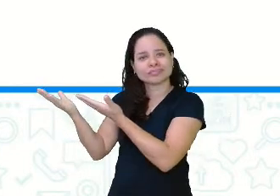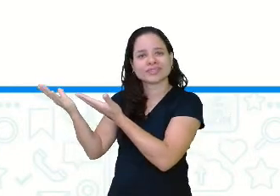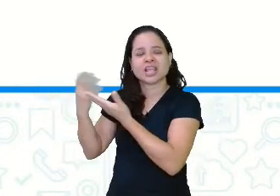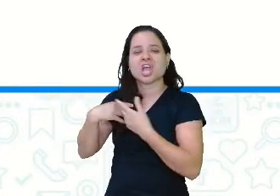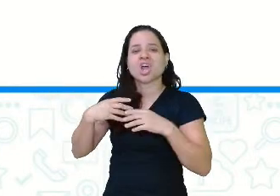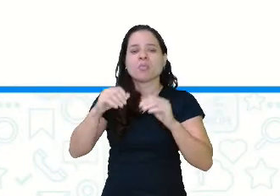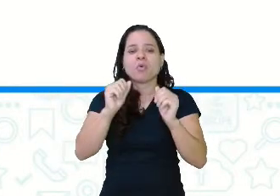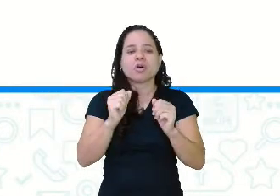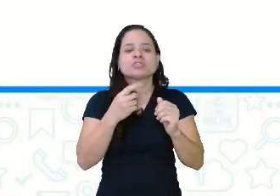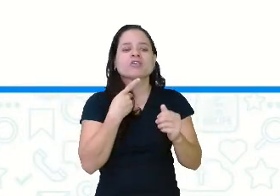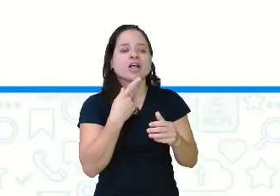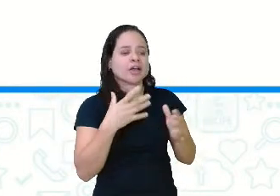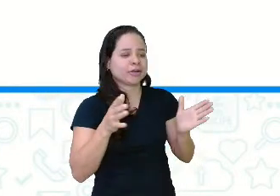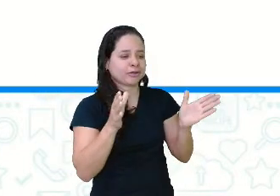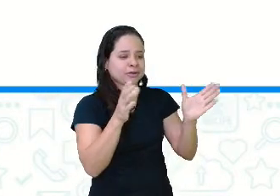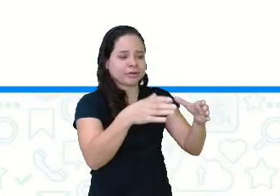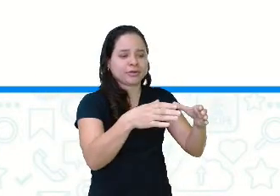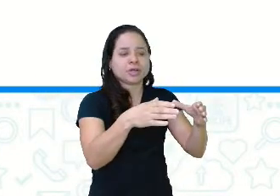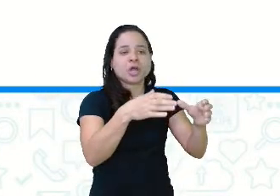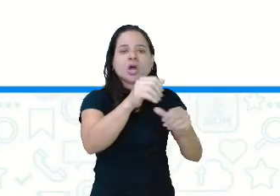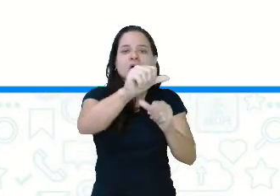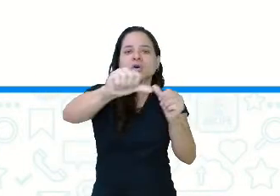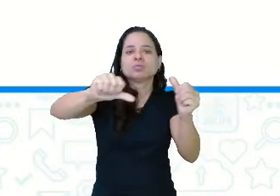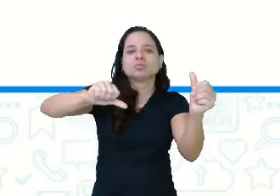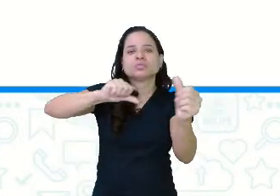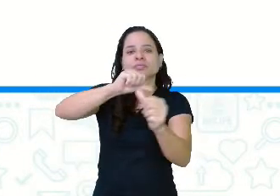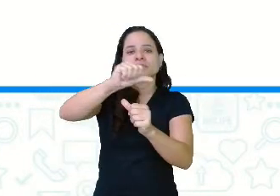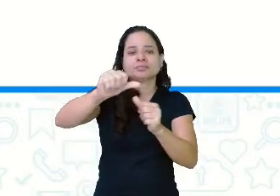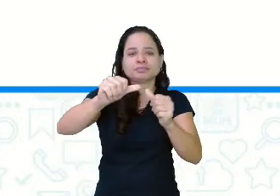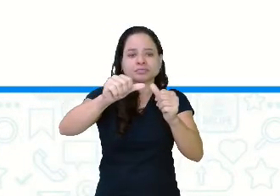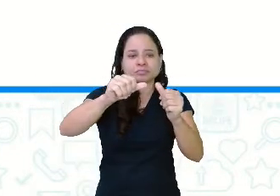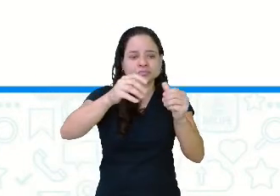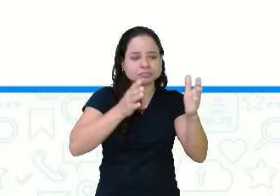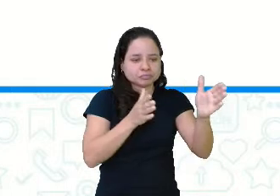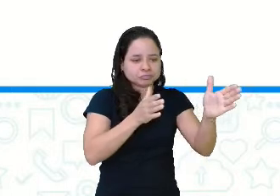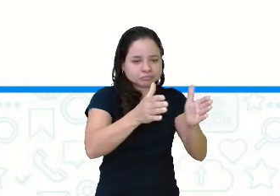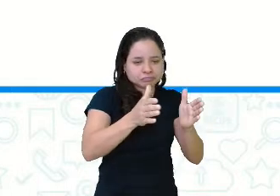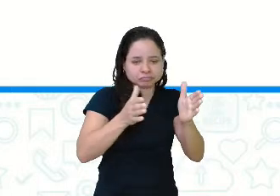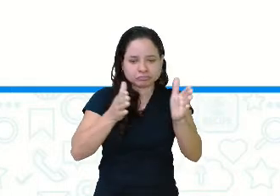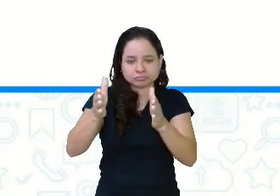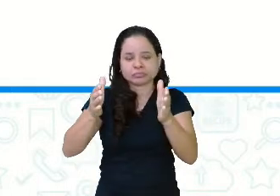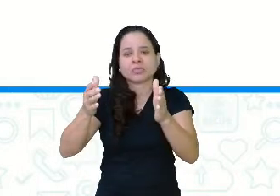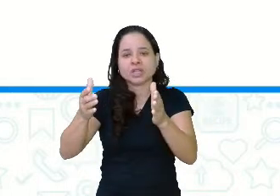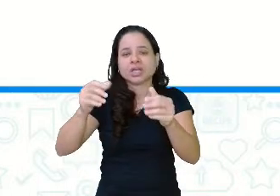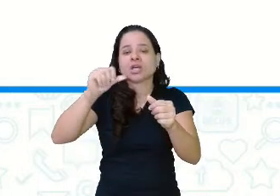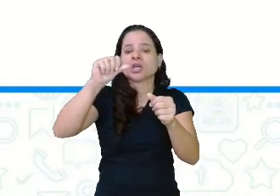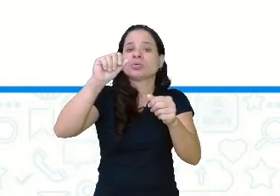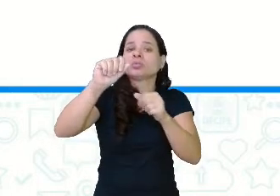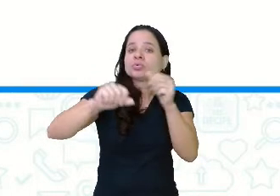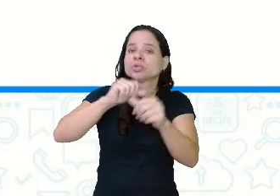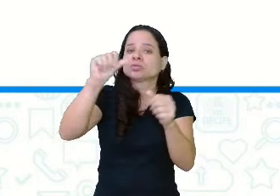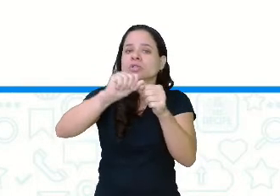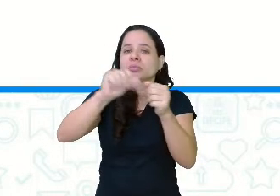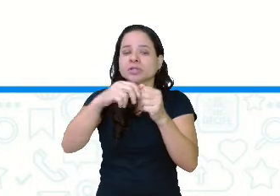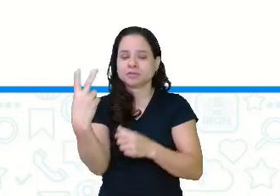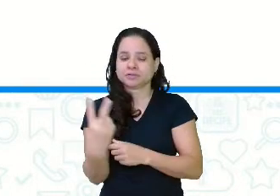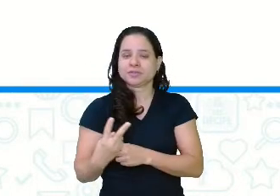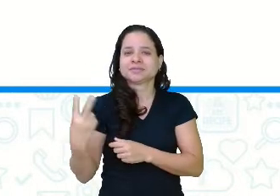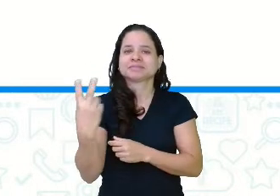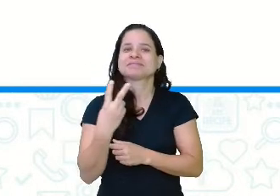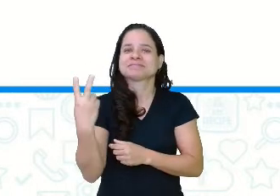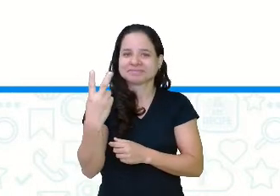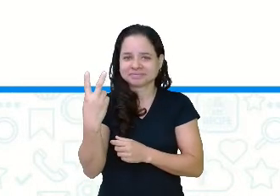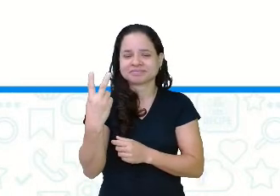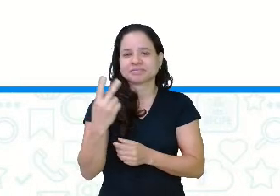desse agrupamento, mudando a posição e o valor do algarismo.